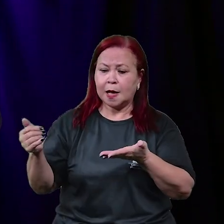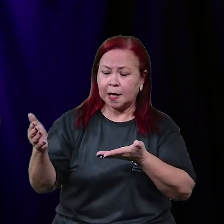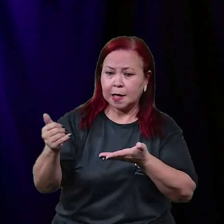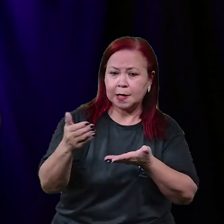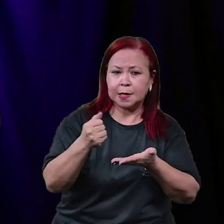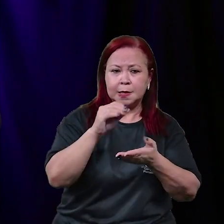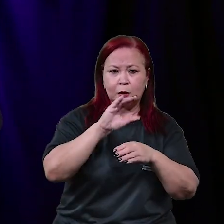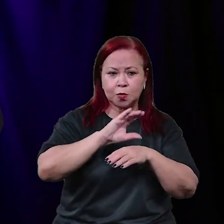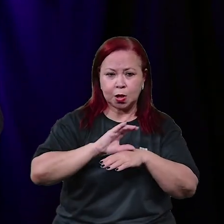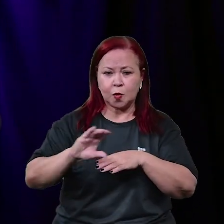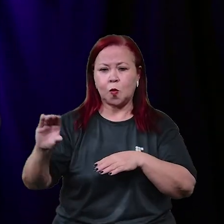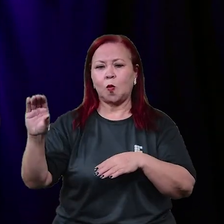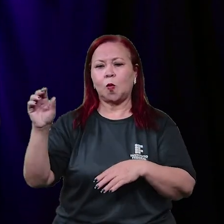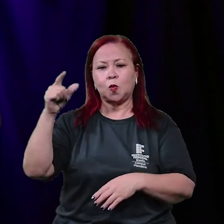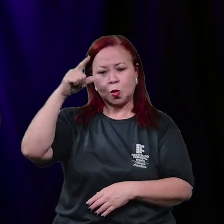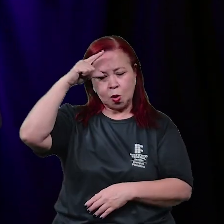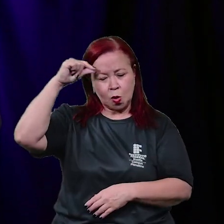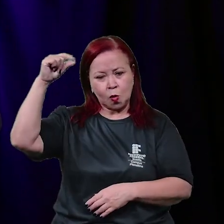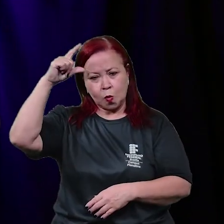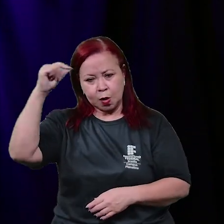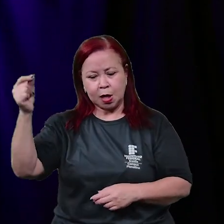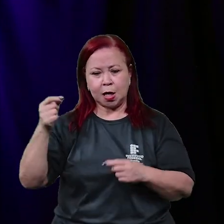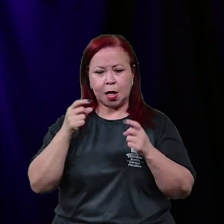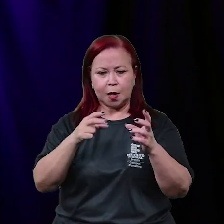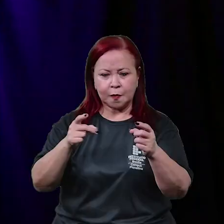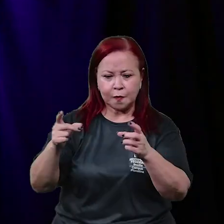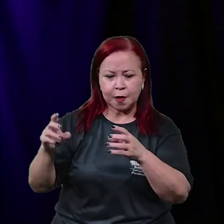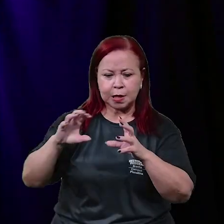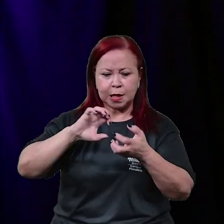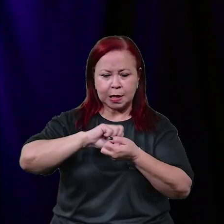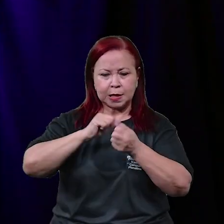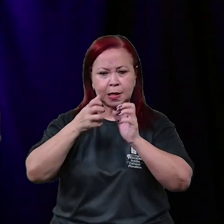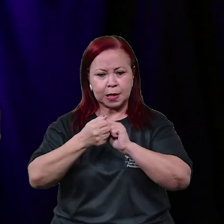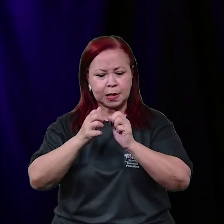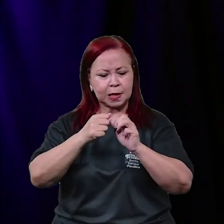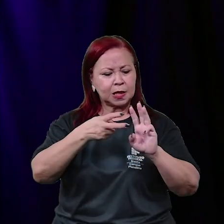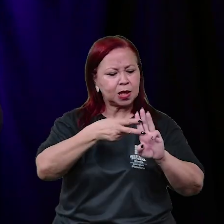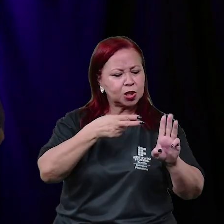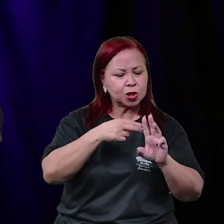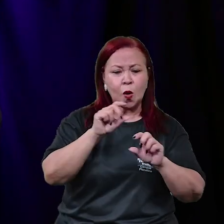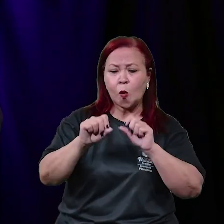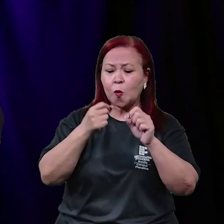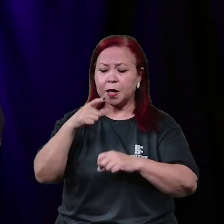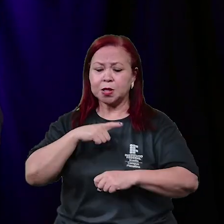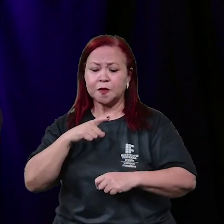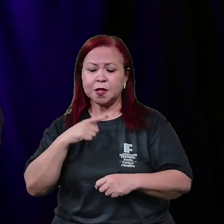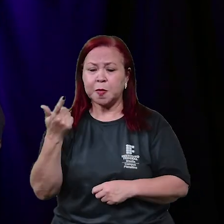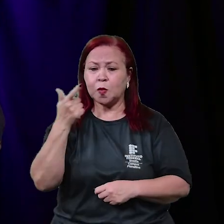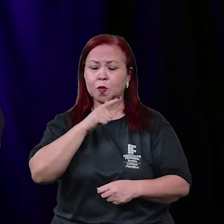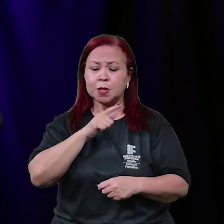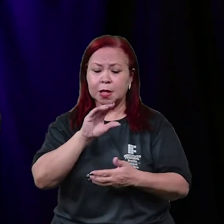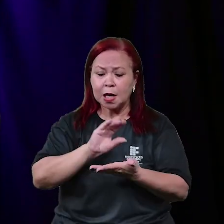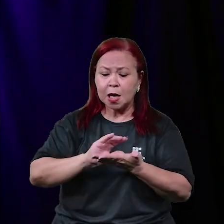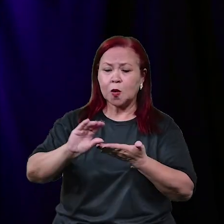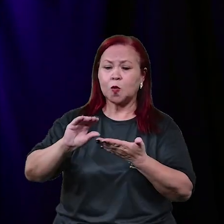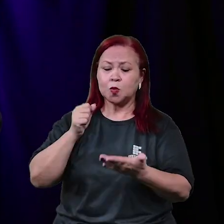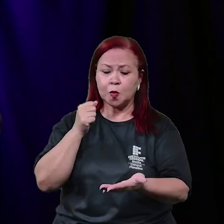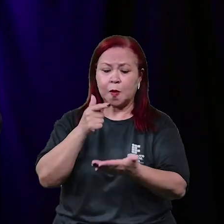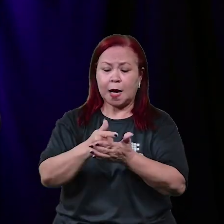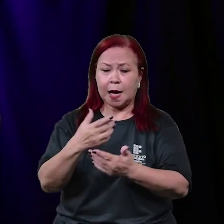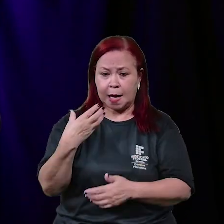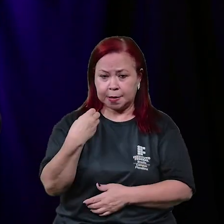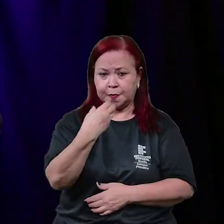a arrecadação de recursos, né, com rifa, bazar, vendendo artesanato indígena, o que fosse, para a gente conseguir recursos para pagar